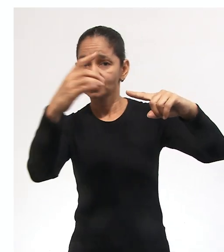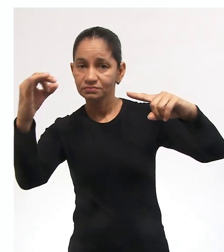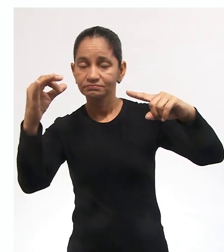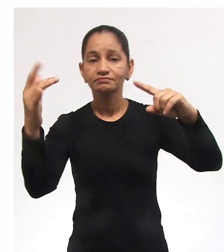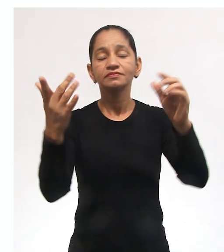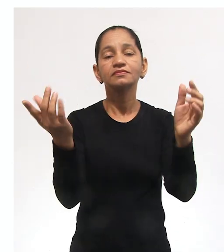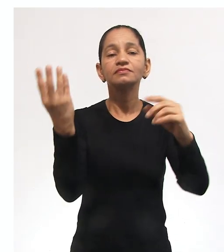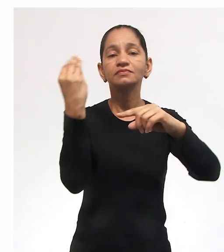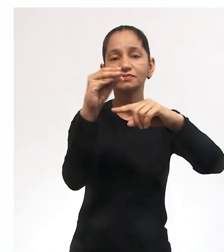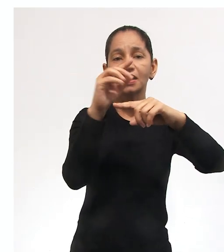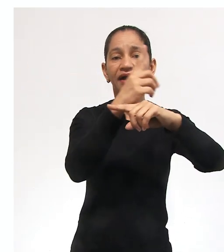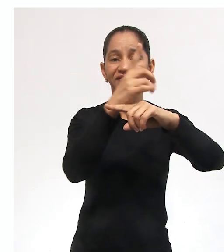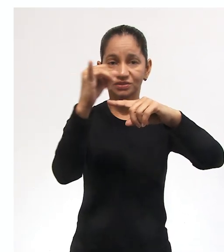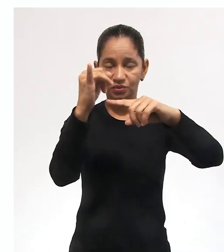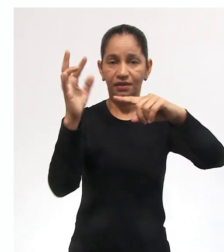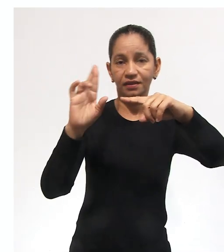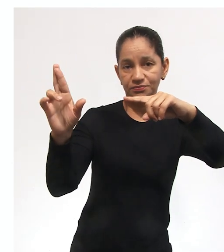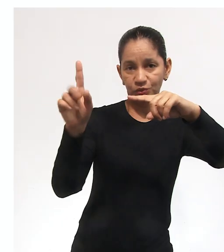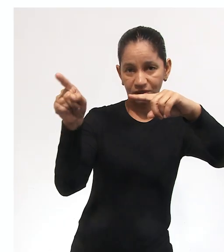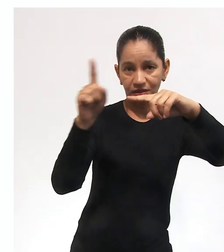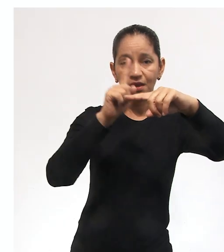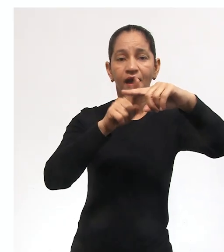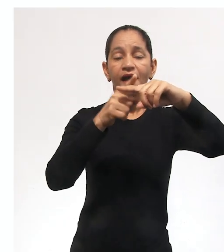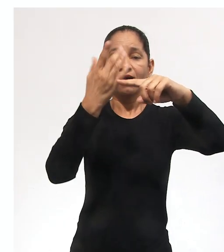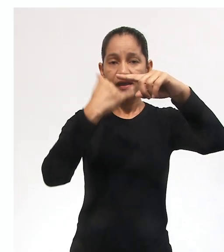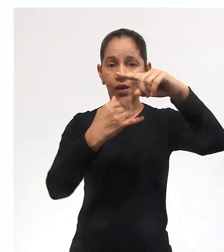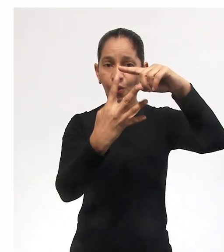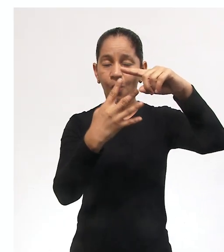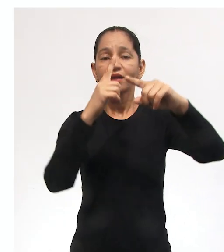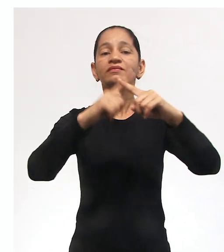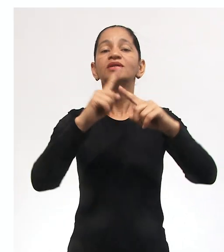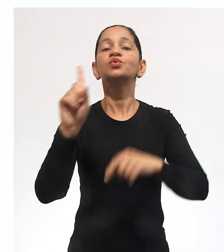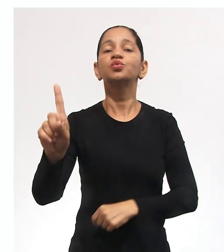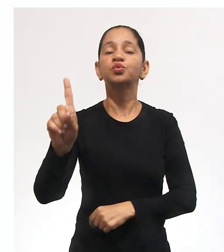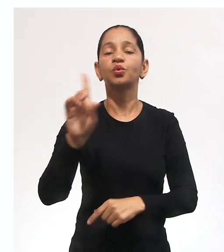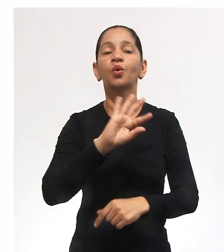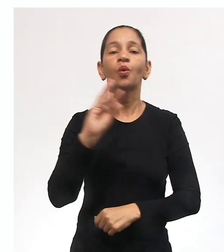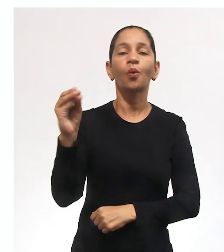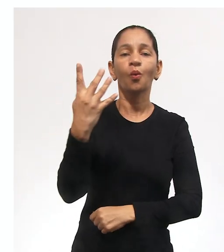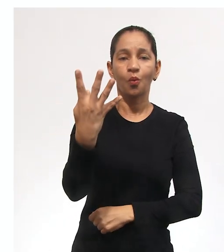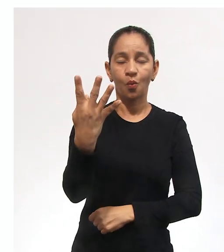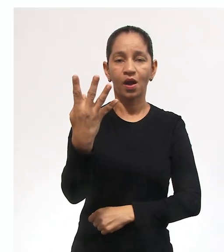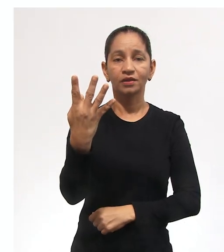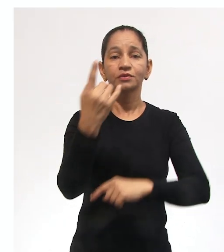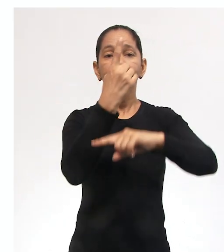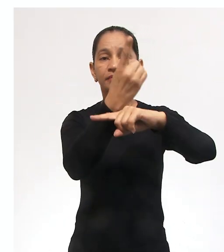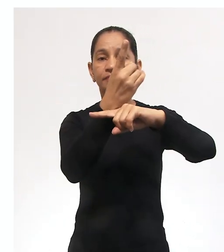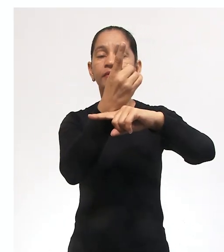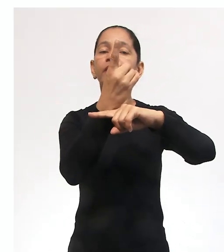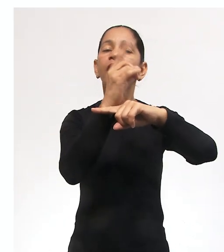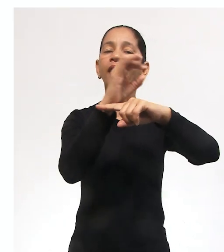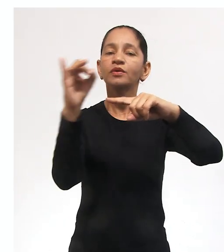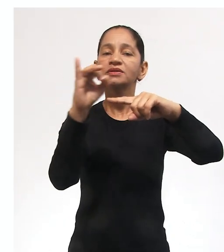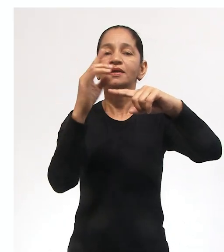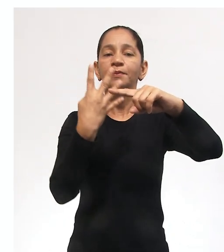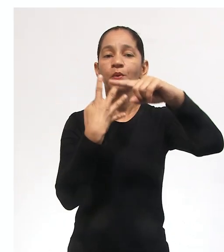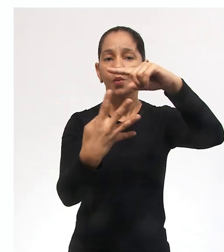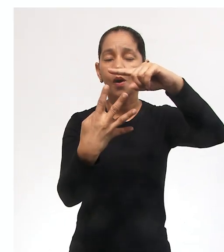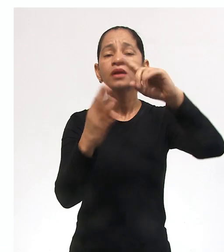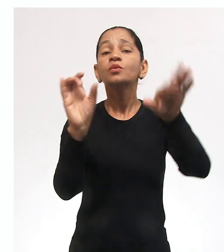4 vezes 1, 4. Aqui a gente tem um numerador maior que o denominador. 100 dividido por